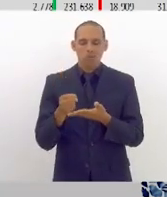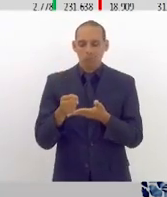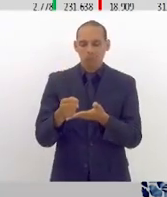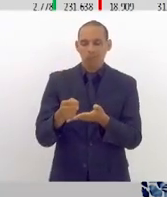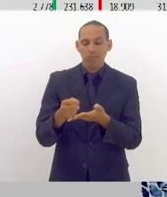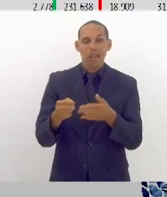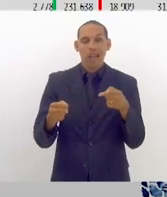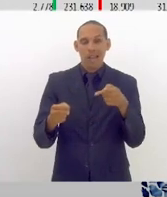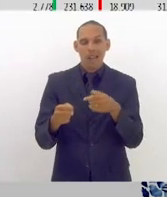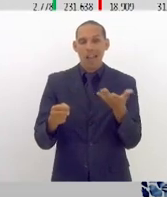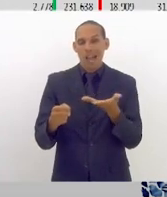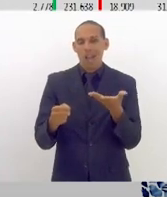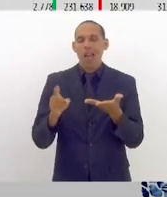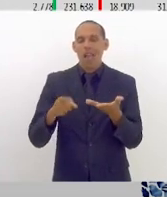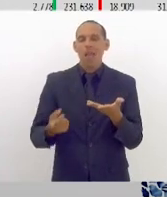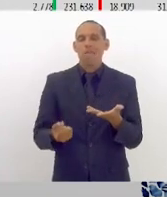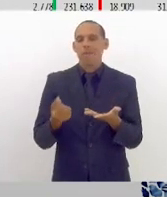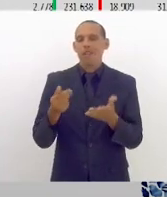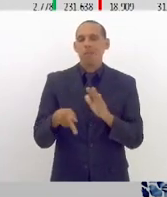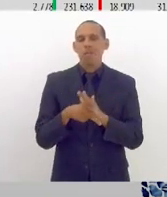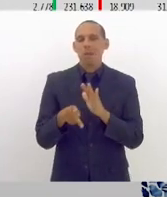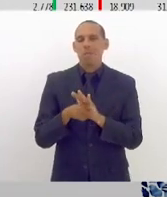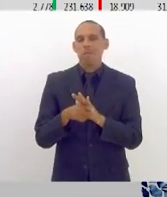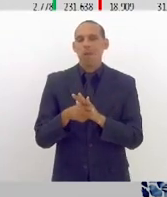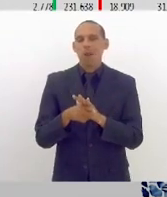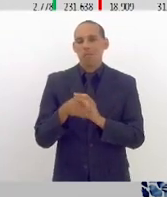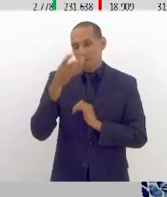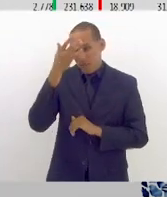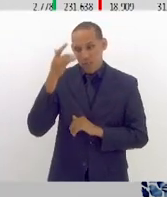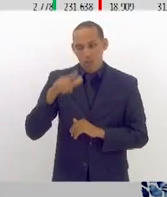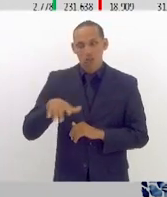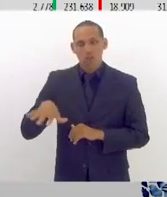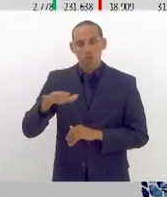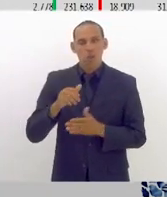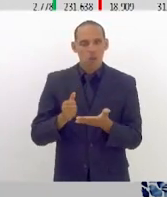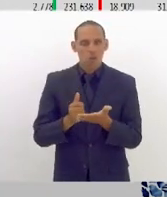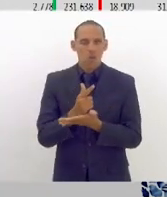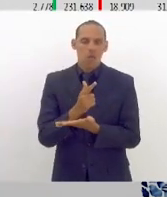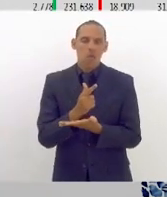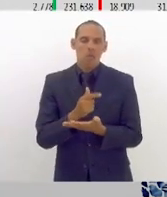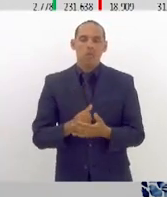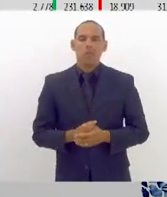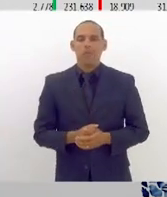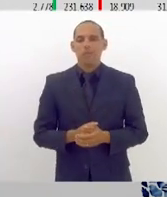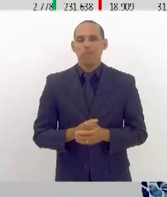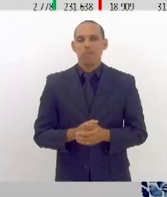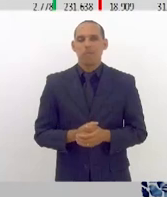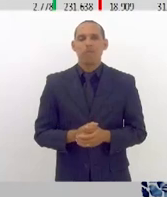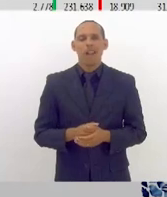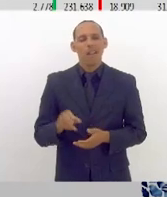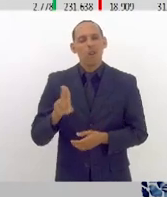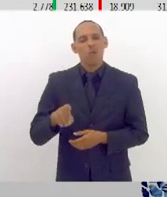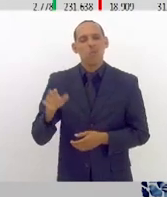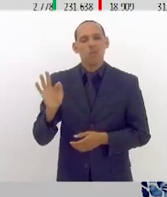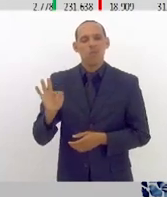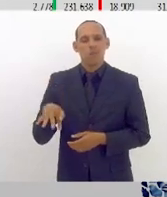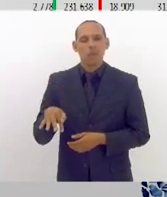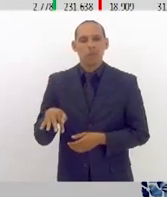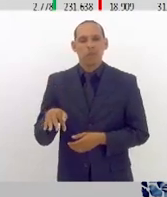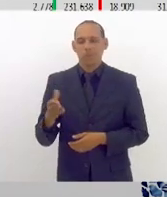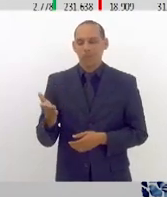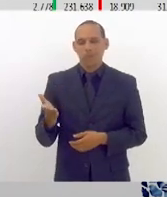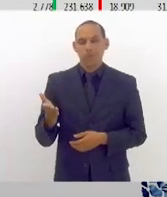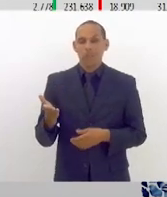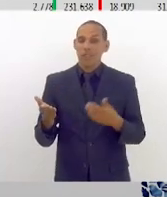em consumidor que é o preço disponível ao qual o produto está disponível para o consumidor final então a gente parte da